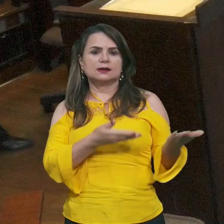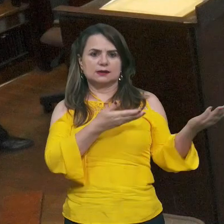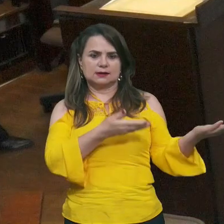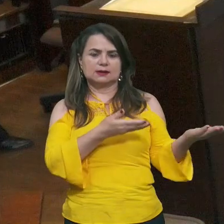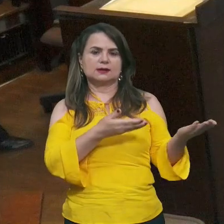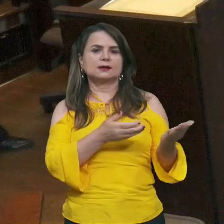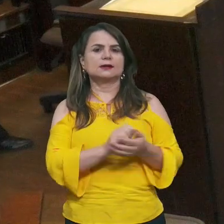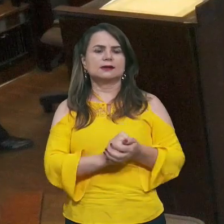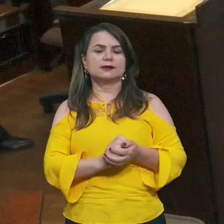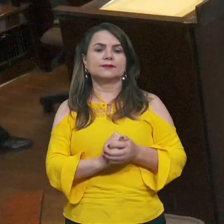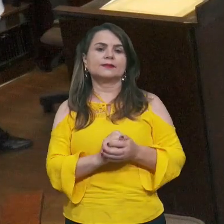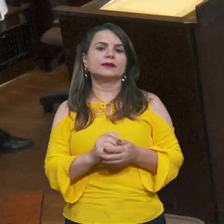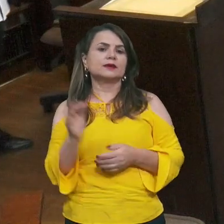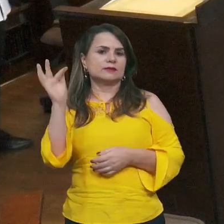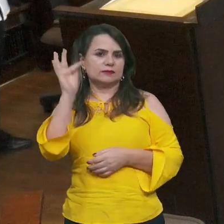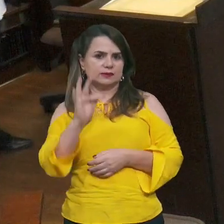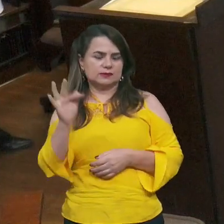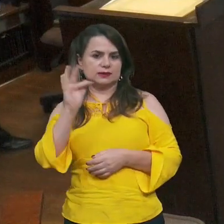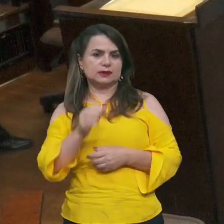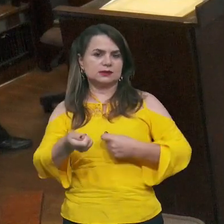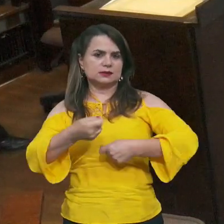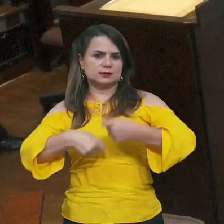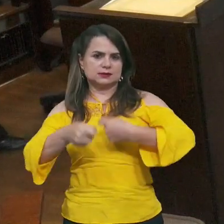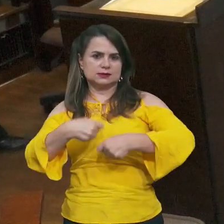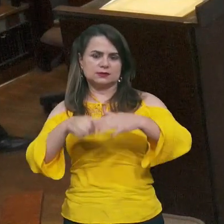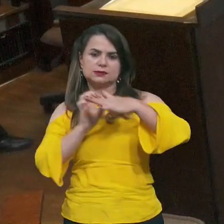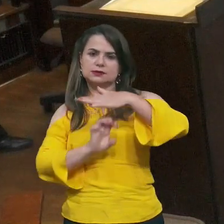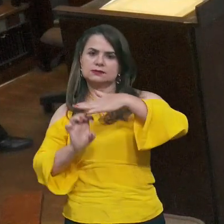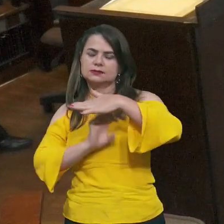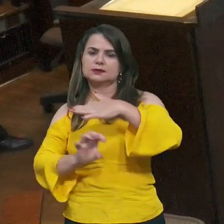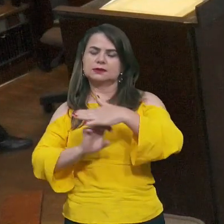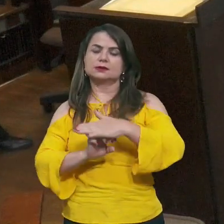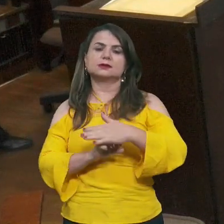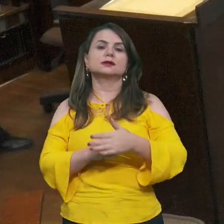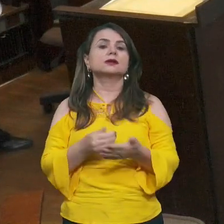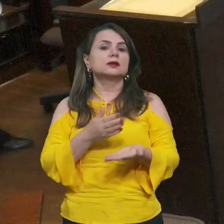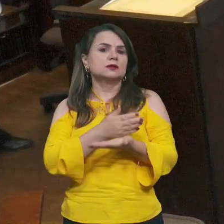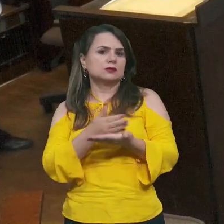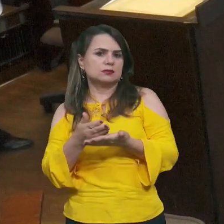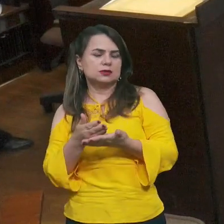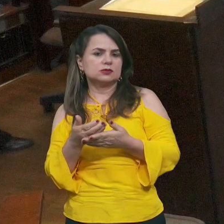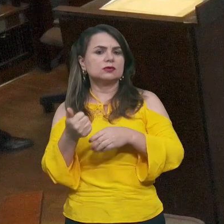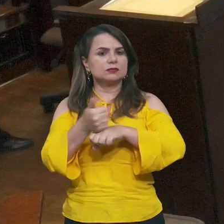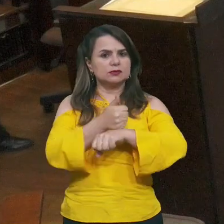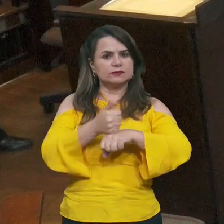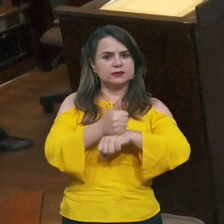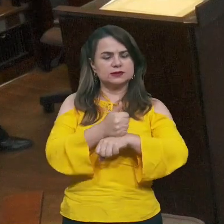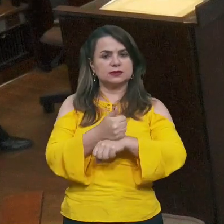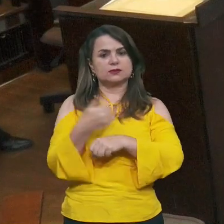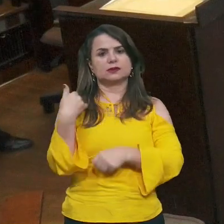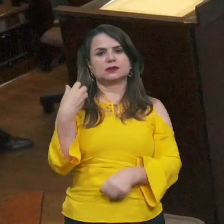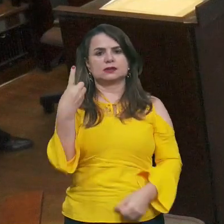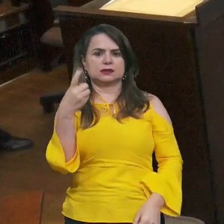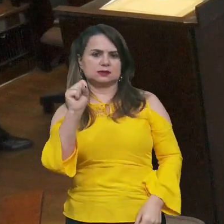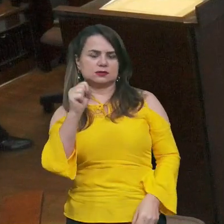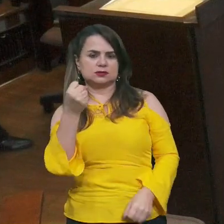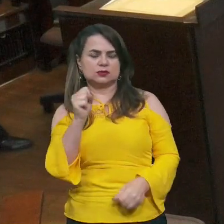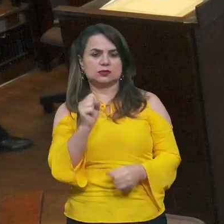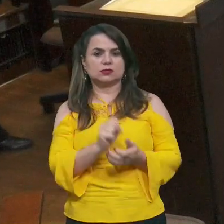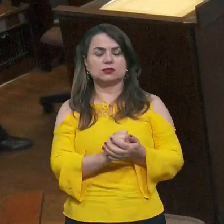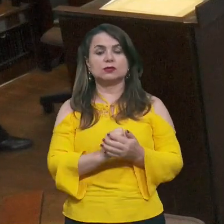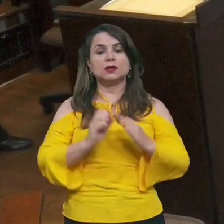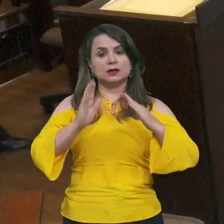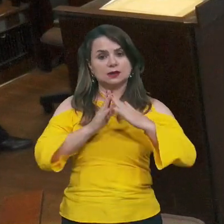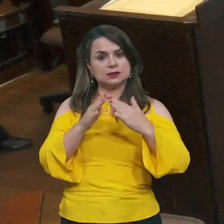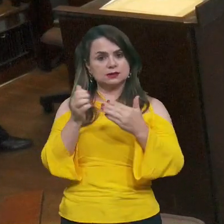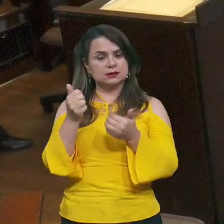é formada em administração de empresas e começou na vida profissional aos 18 anos, como balconista em uma padaria.